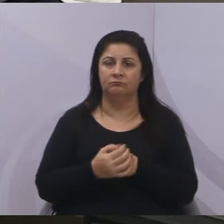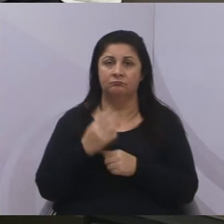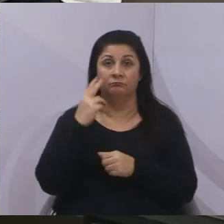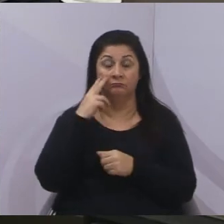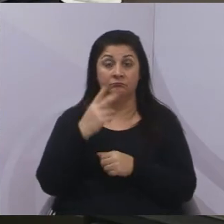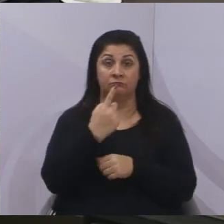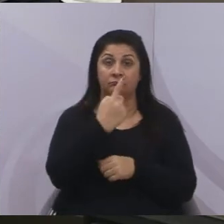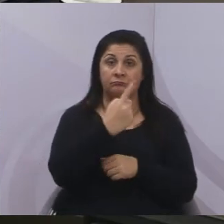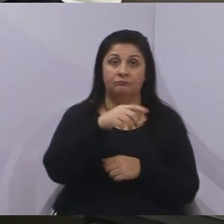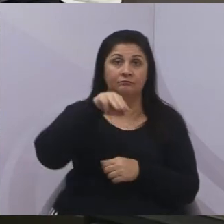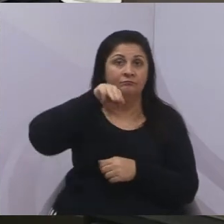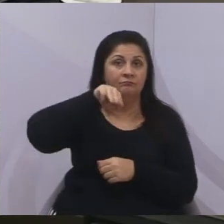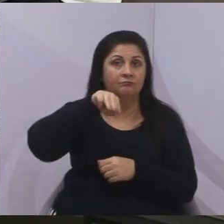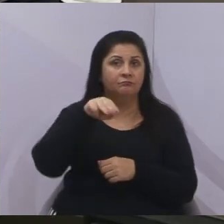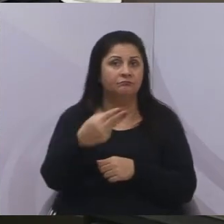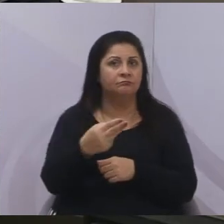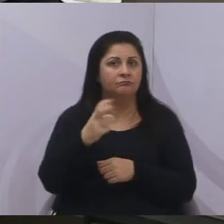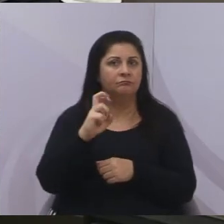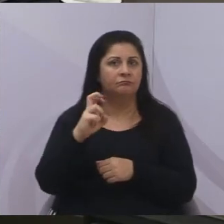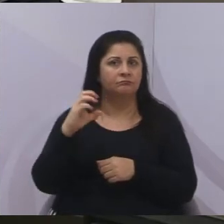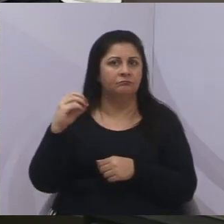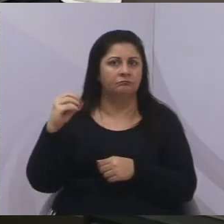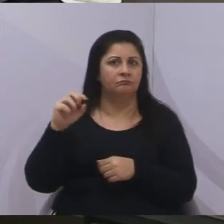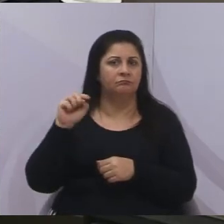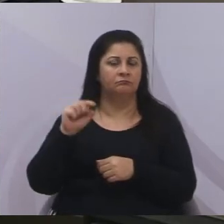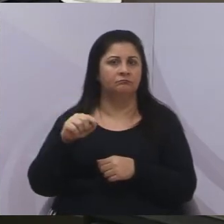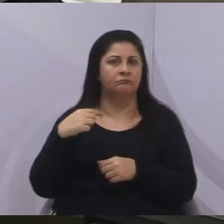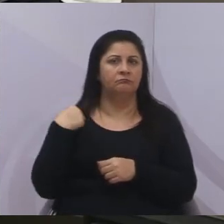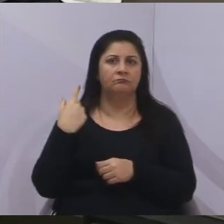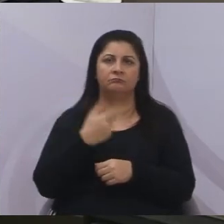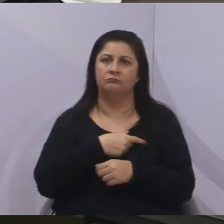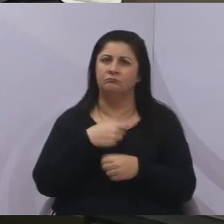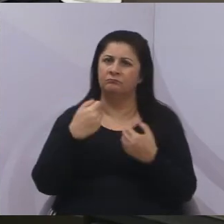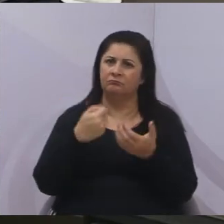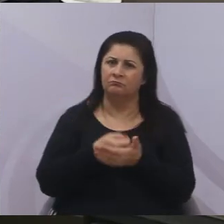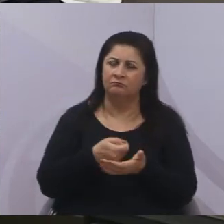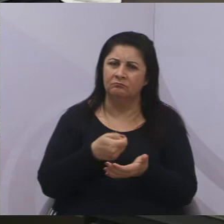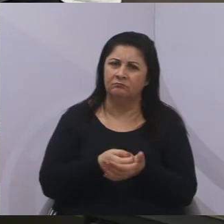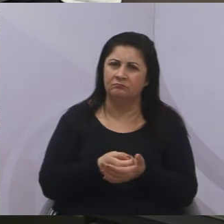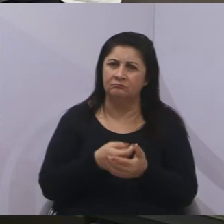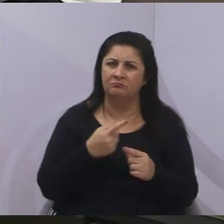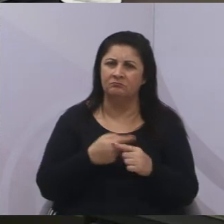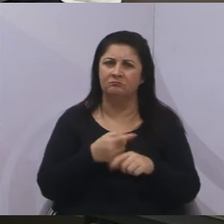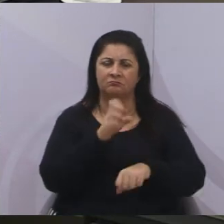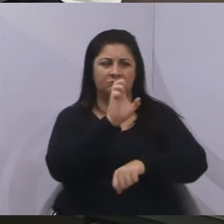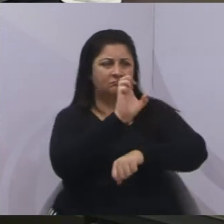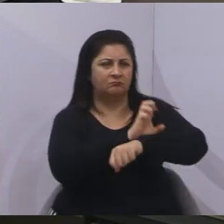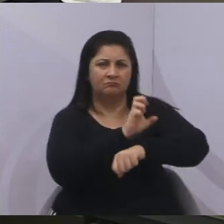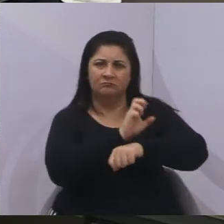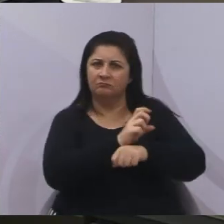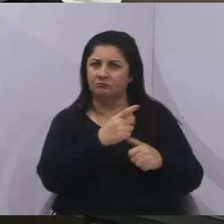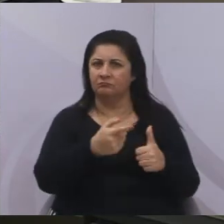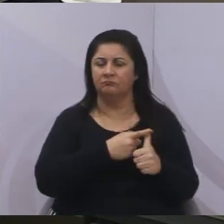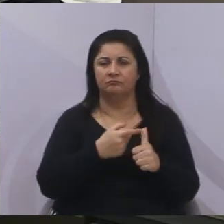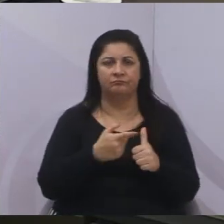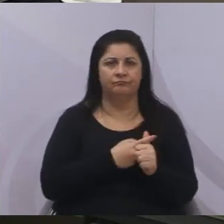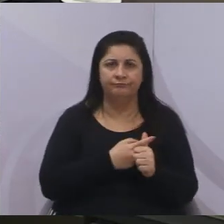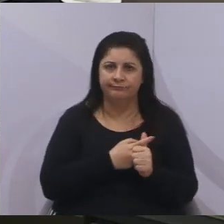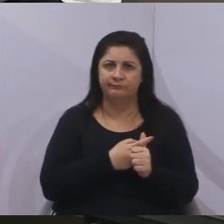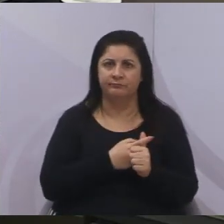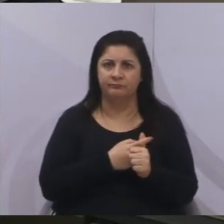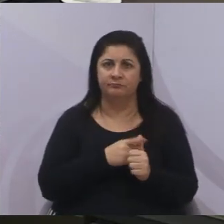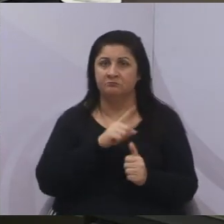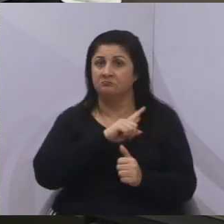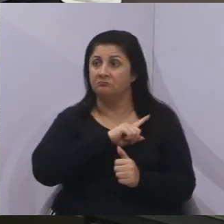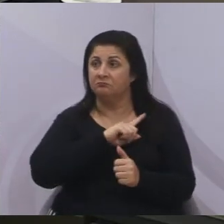milhão que nós tivemos que absorver porque o Estado e a União não